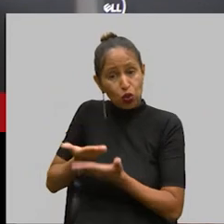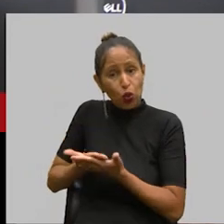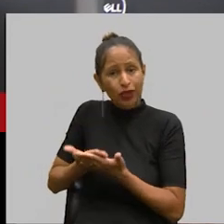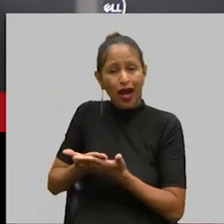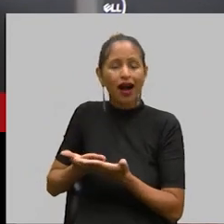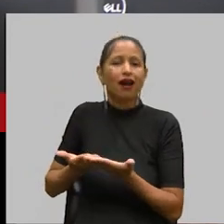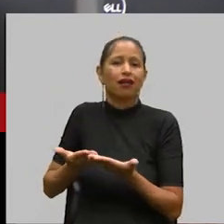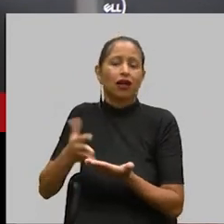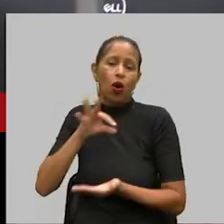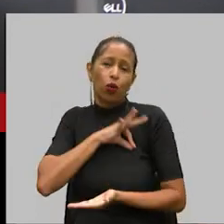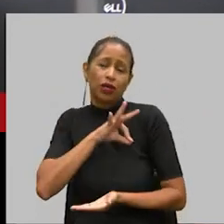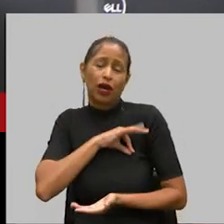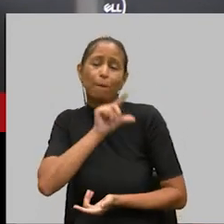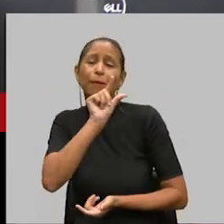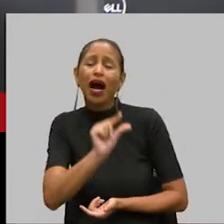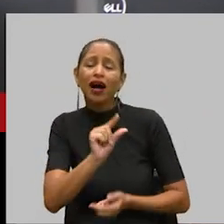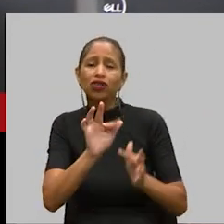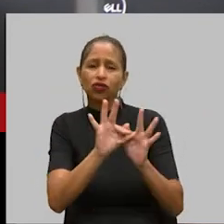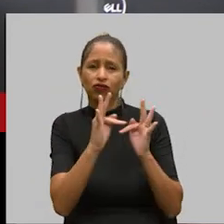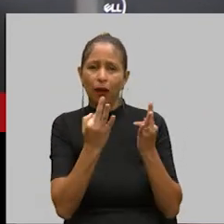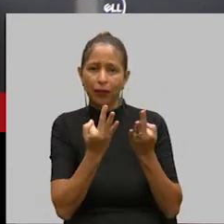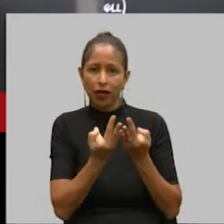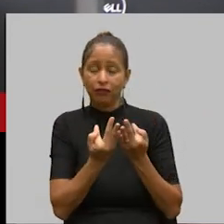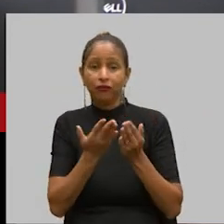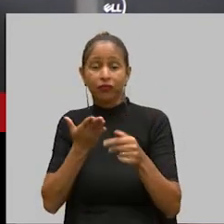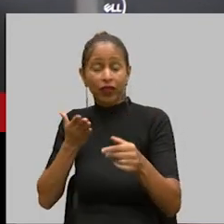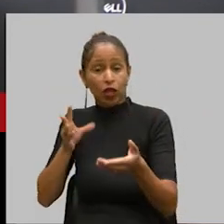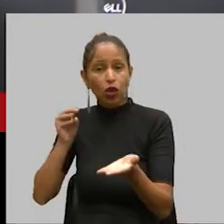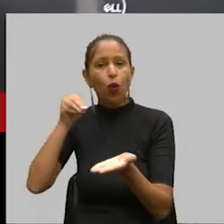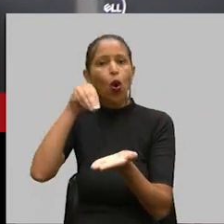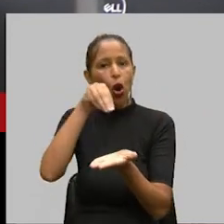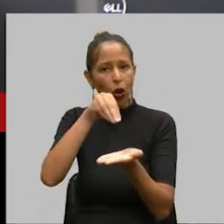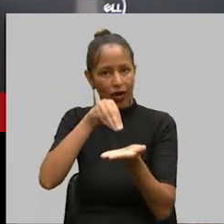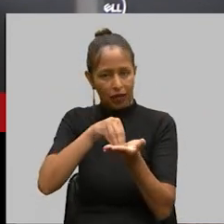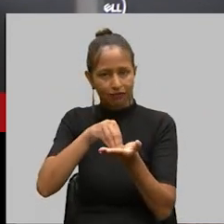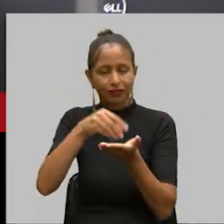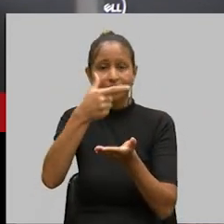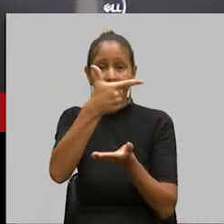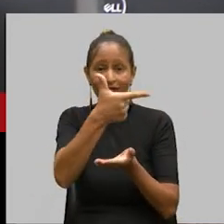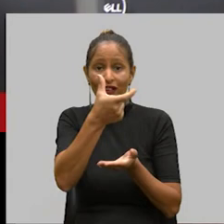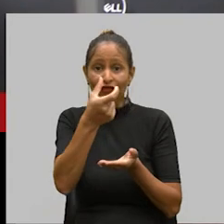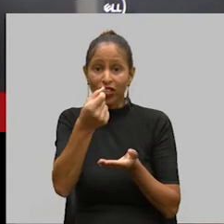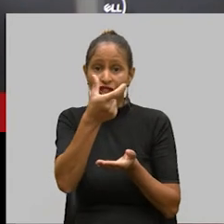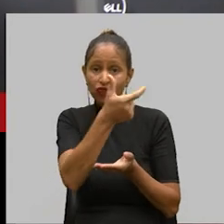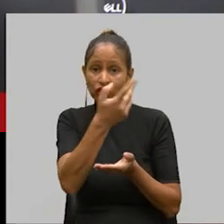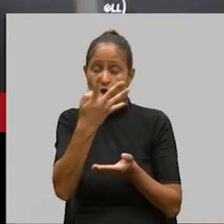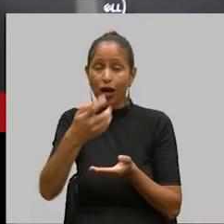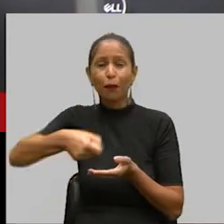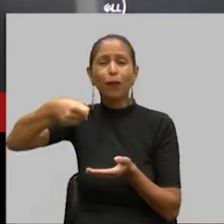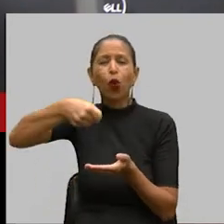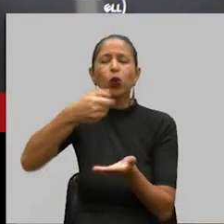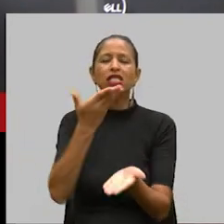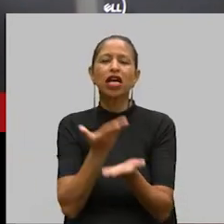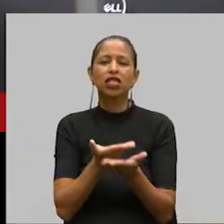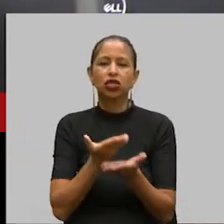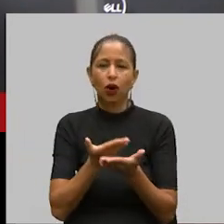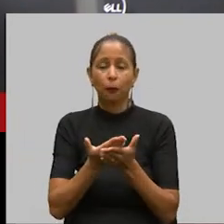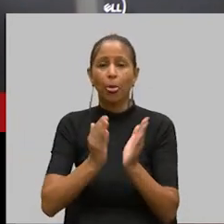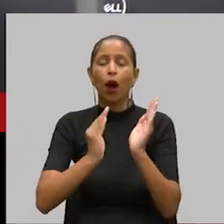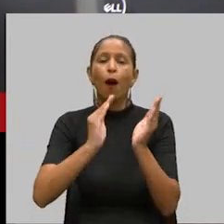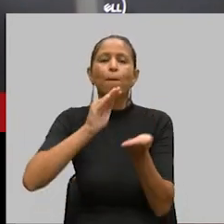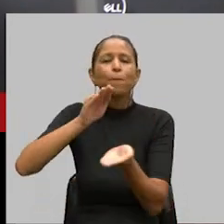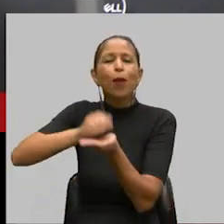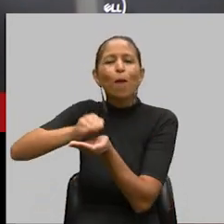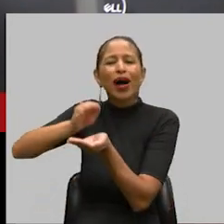de salário baixo da família Então nós vamos implementar já a partir de 2024 o programa Bolsa Escola e o poupança